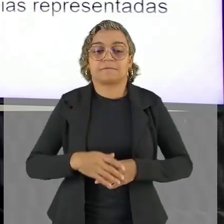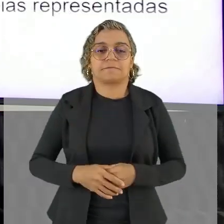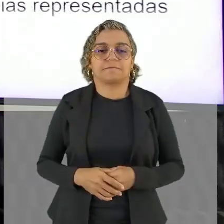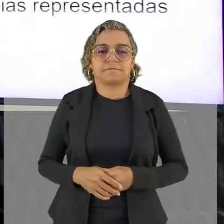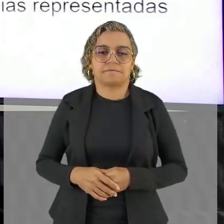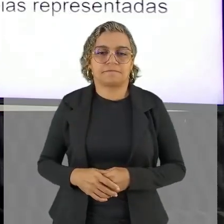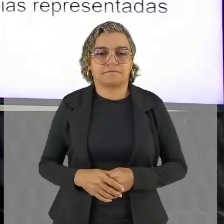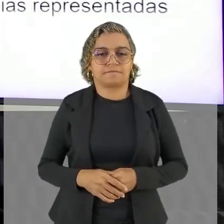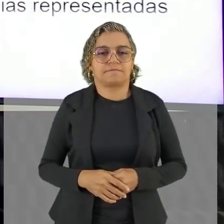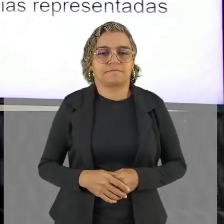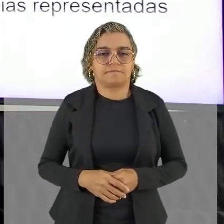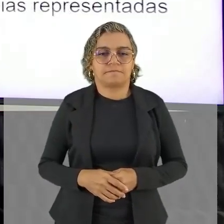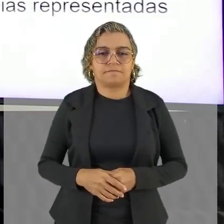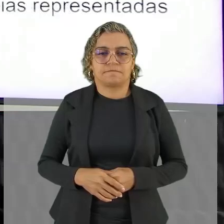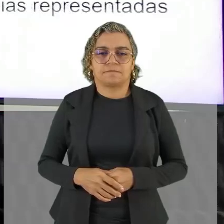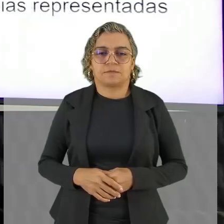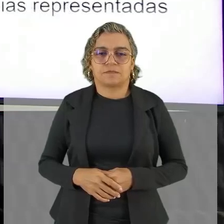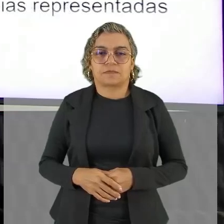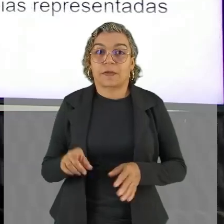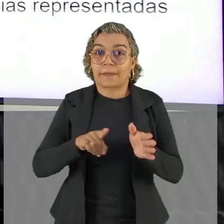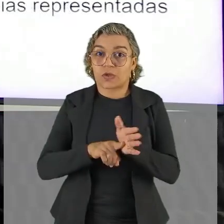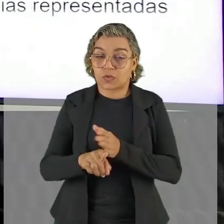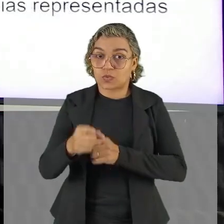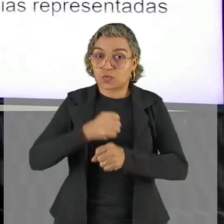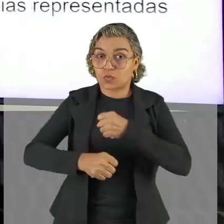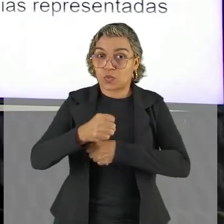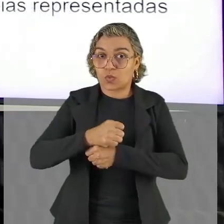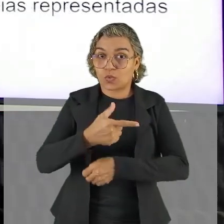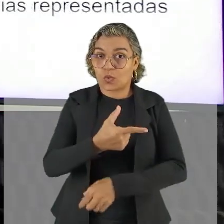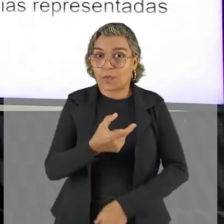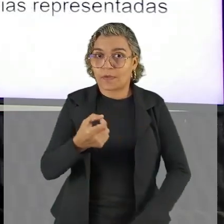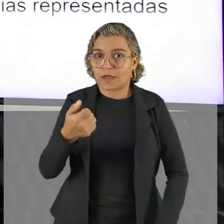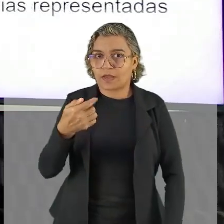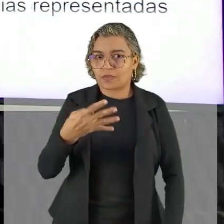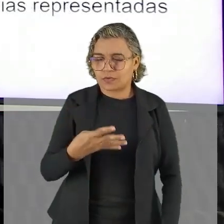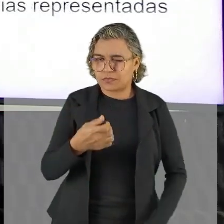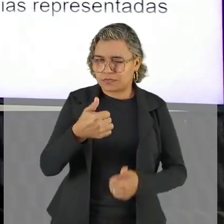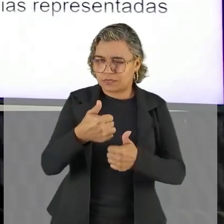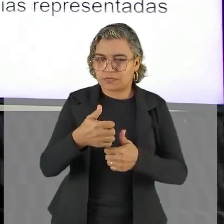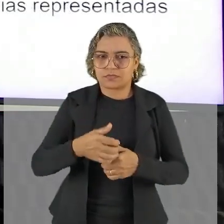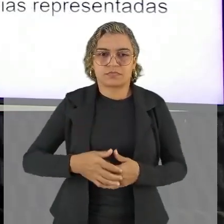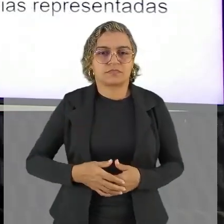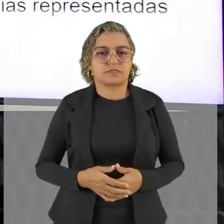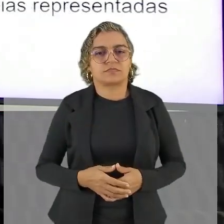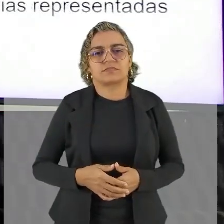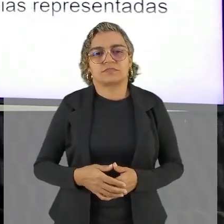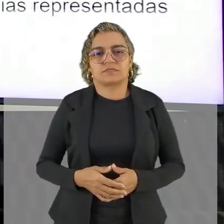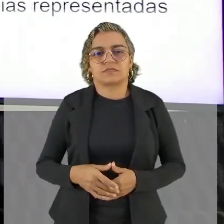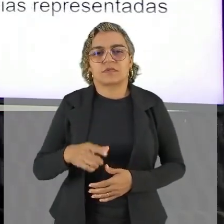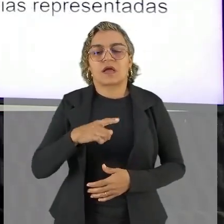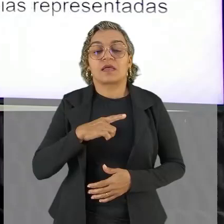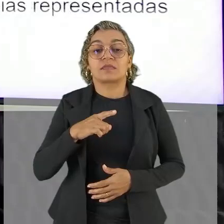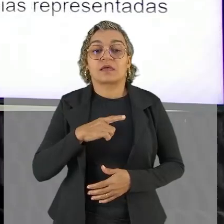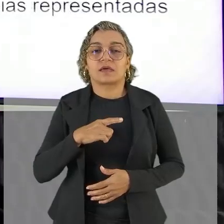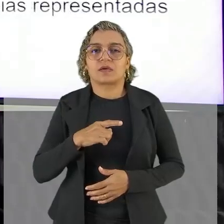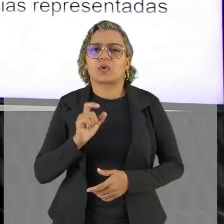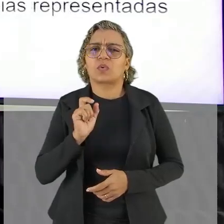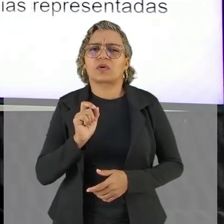ó, essa questão é de 2014, né? Lembrando. A presença de